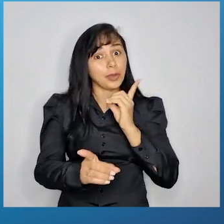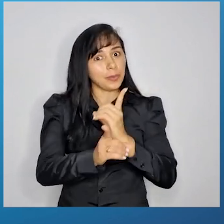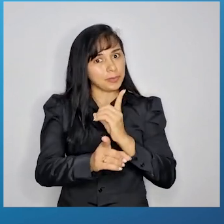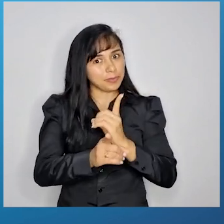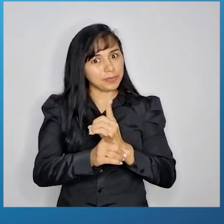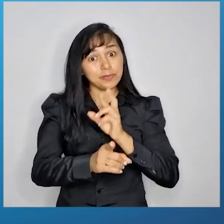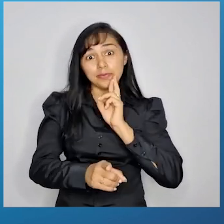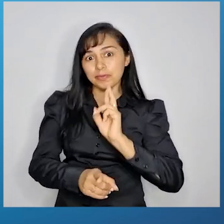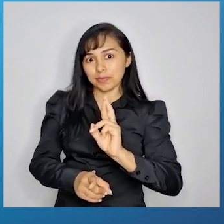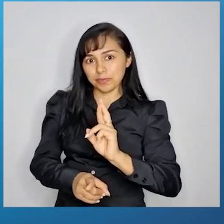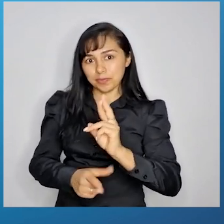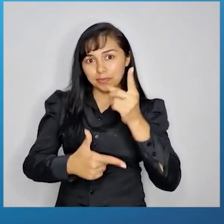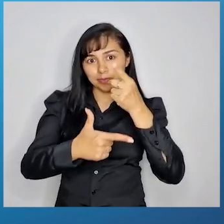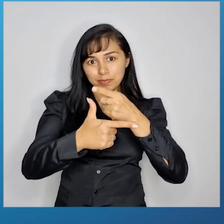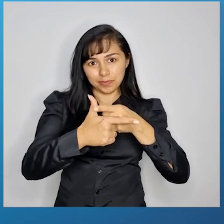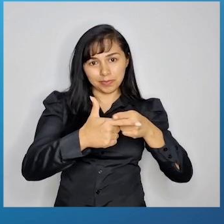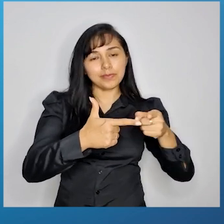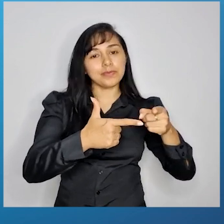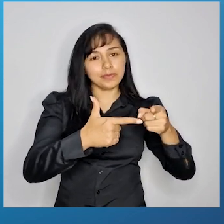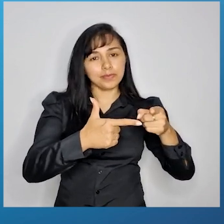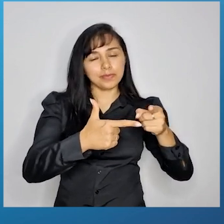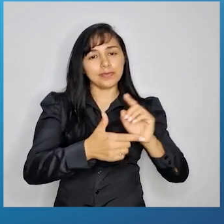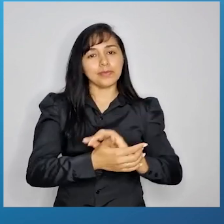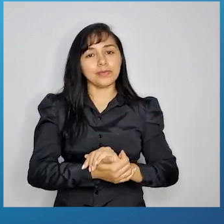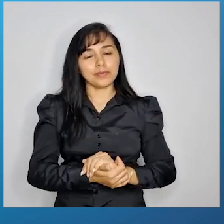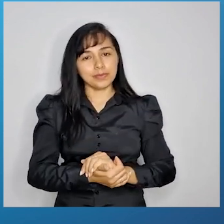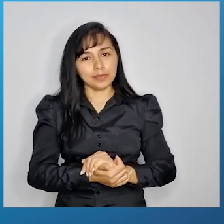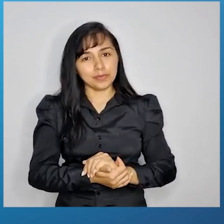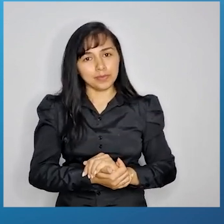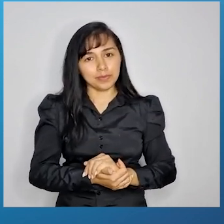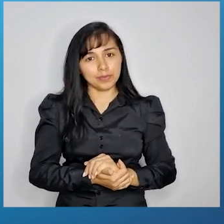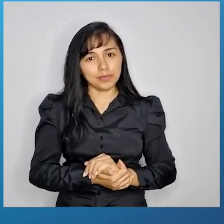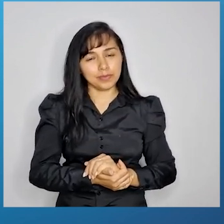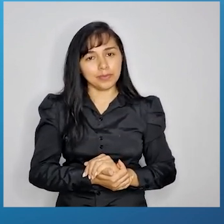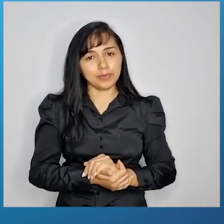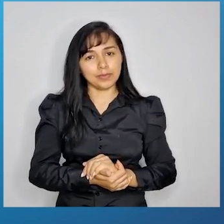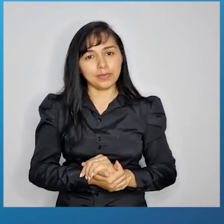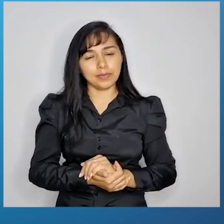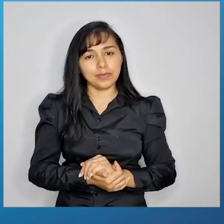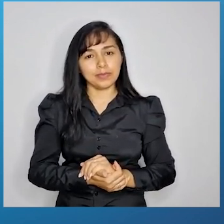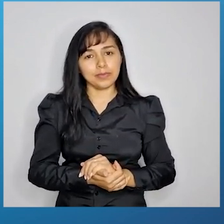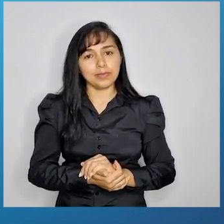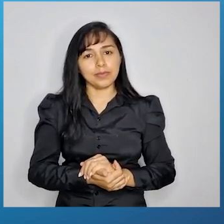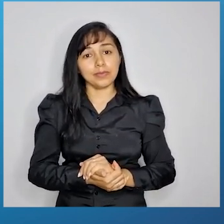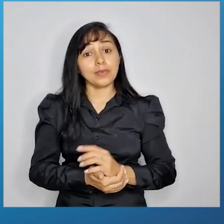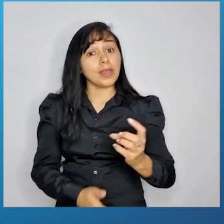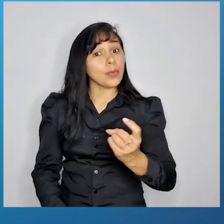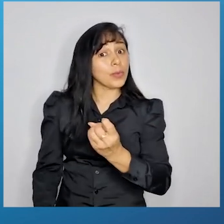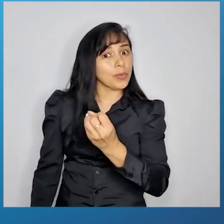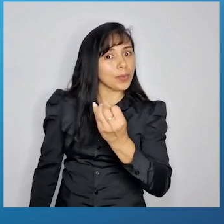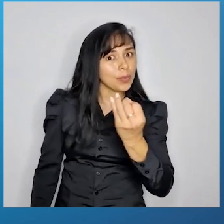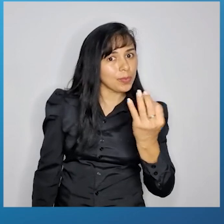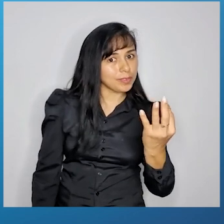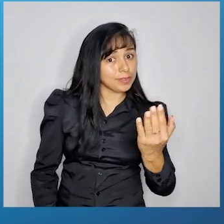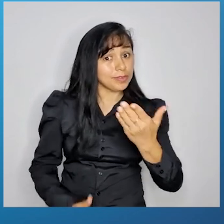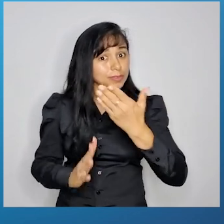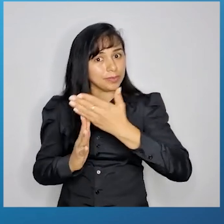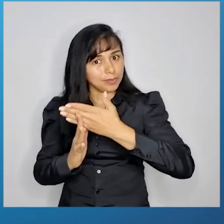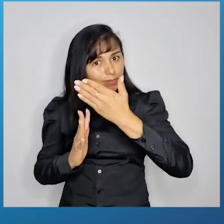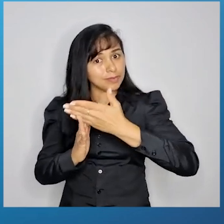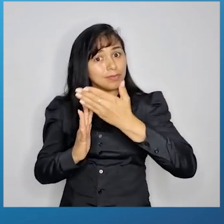Nós já encontramos aqui a nossa resposta para esse problema. A quantidade